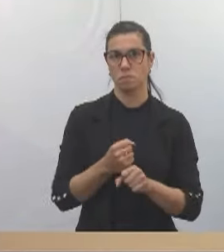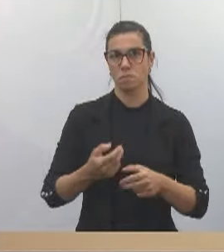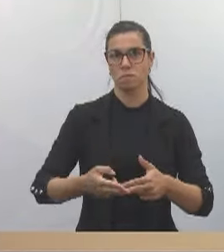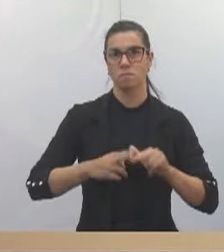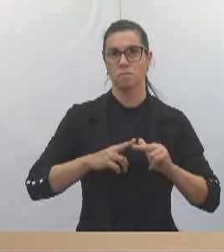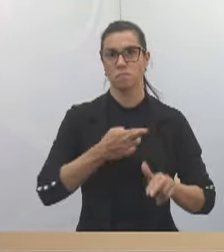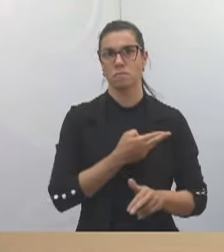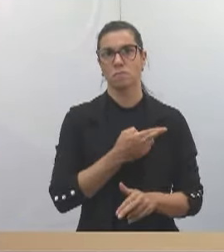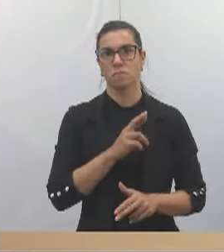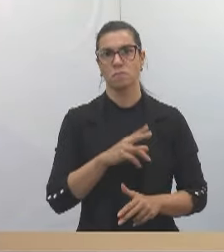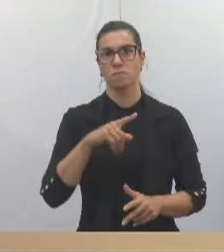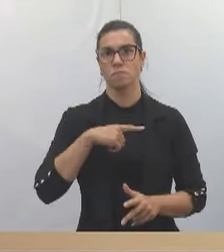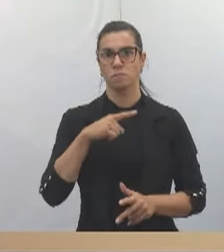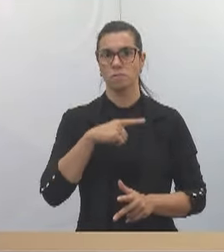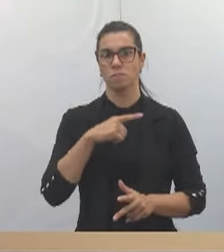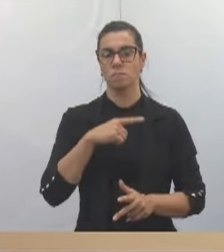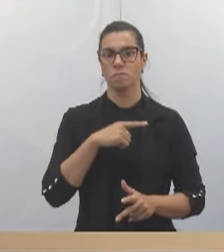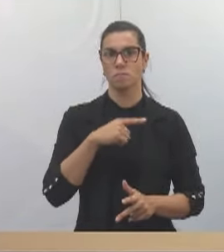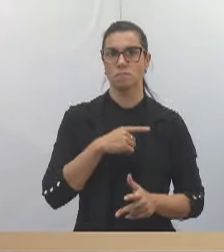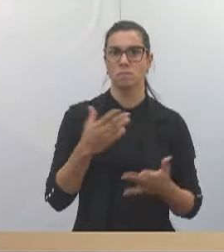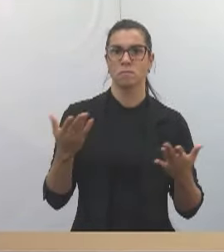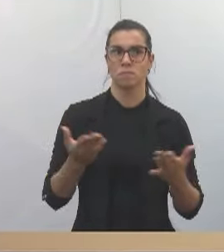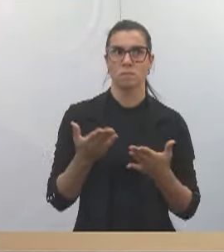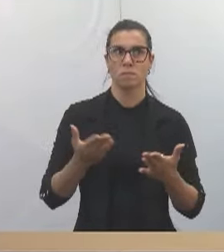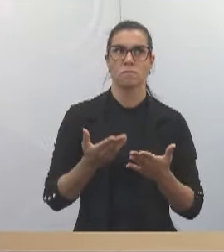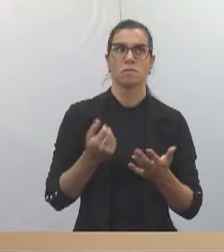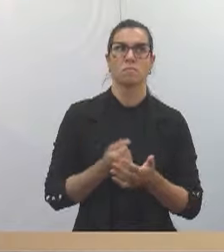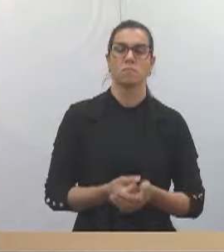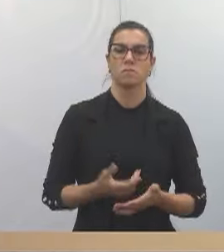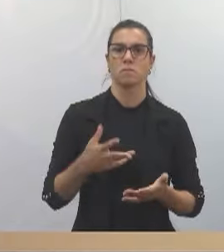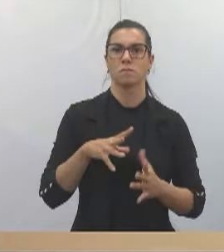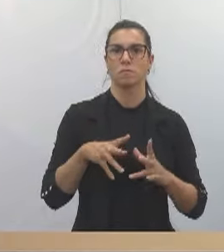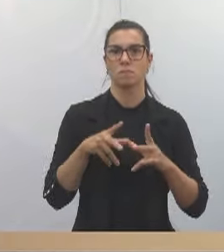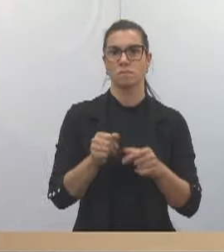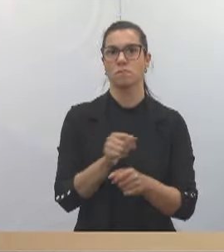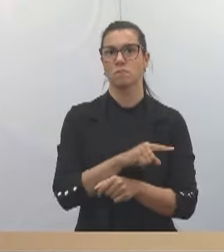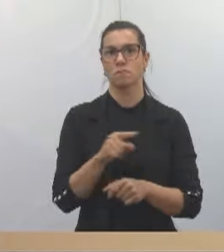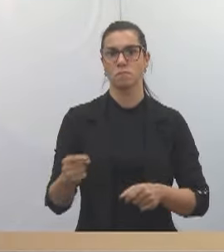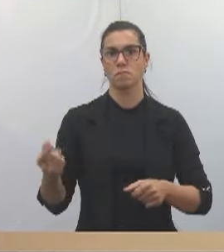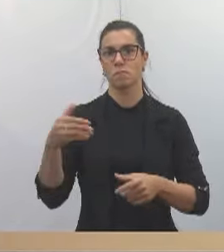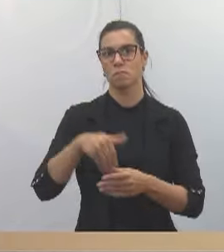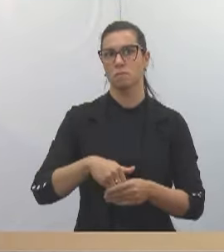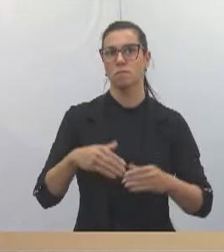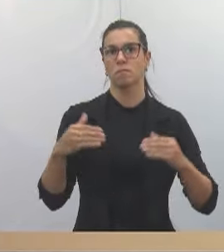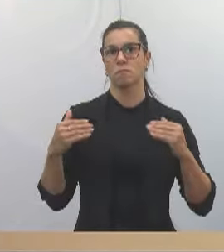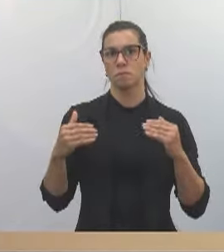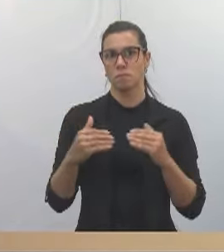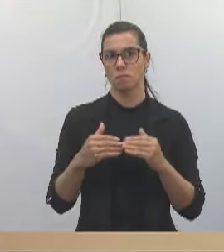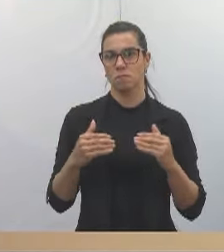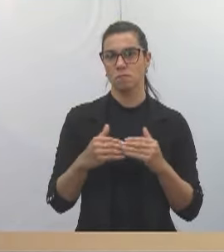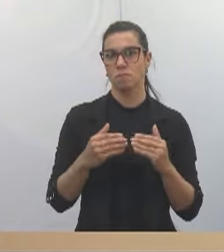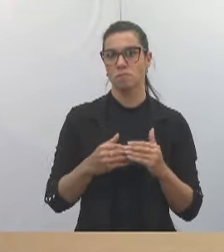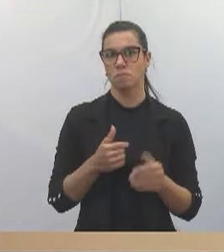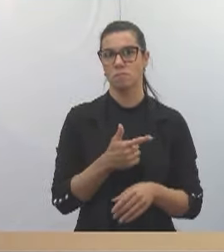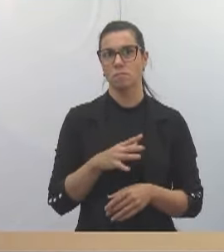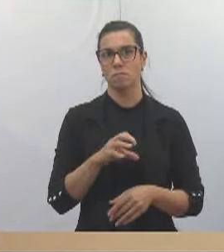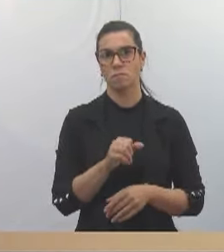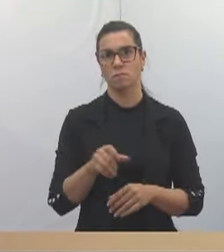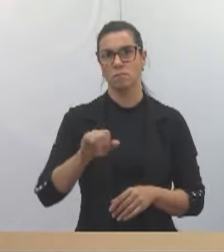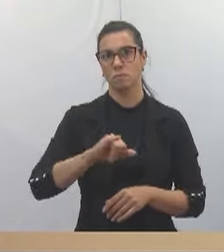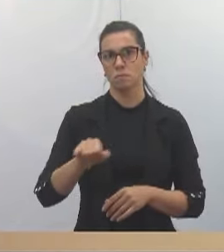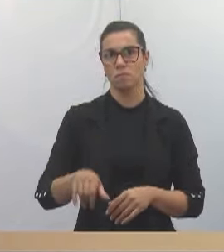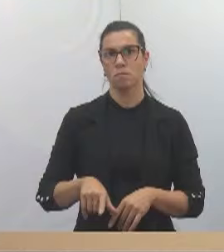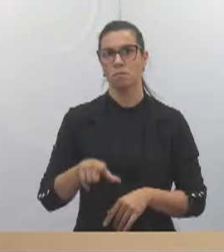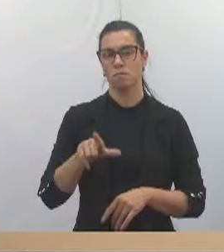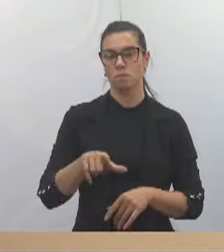ora submeto à elevada apreciação dos senhores vereadores, gabinete do prefeito, 10 de julho de 2024,